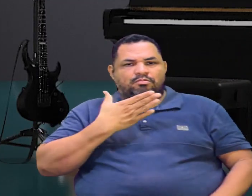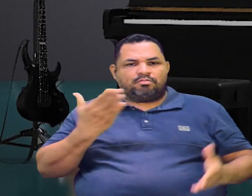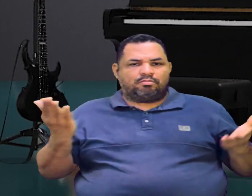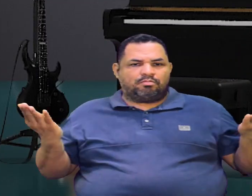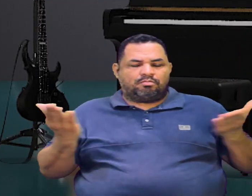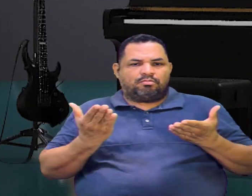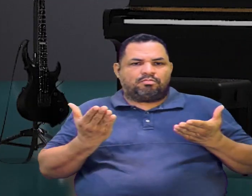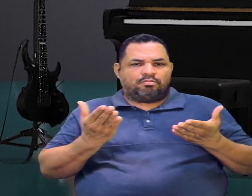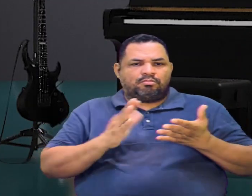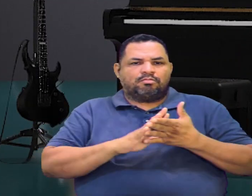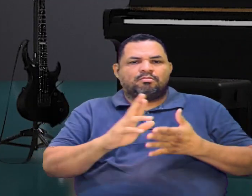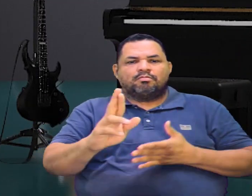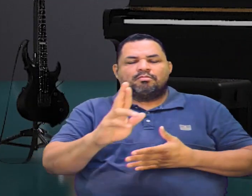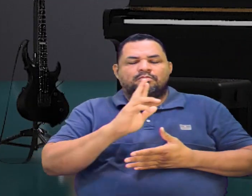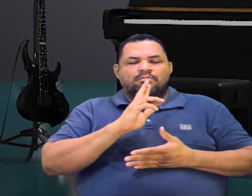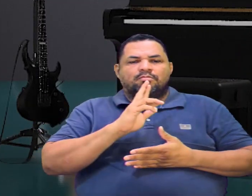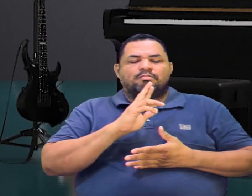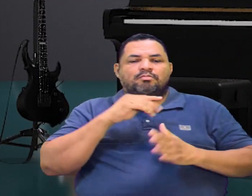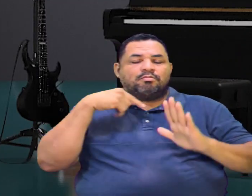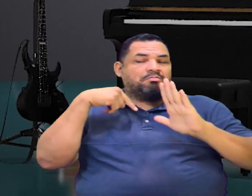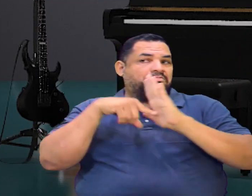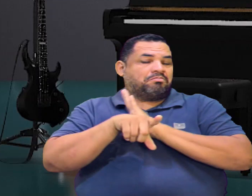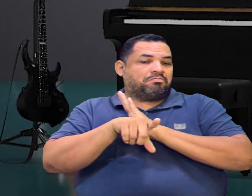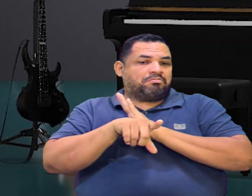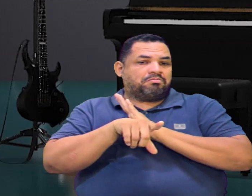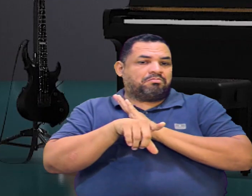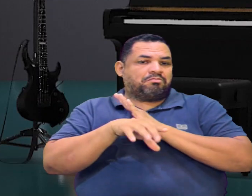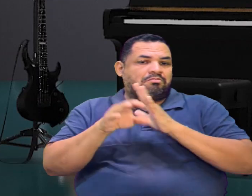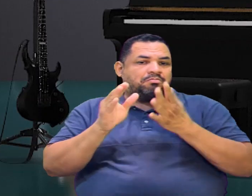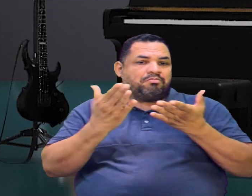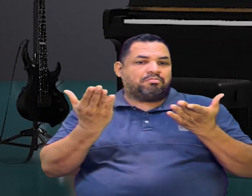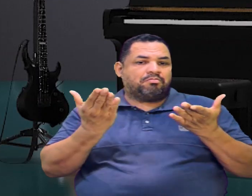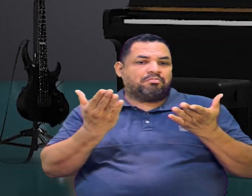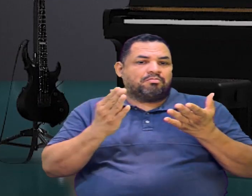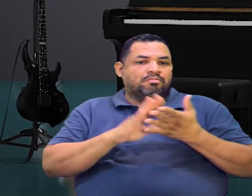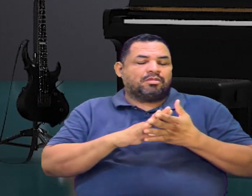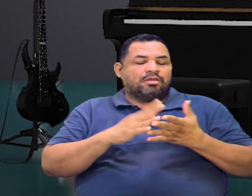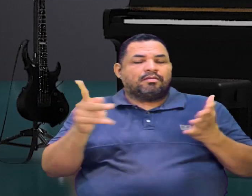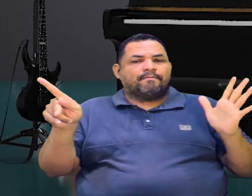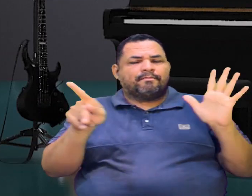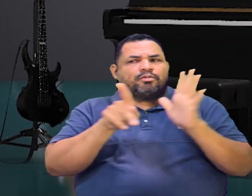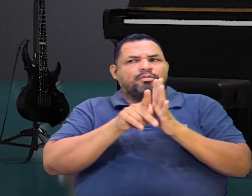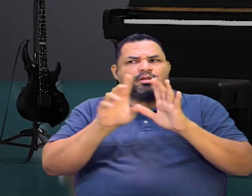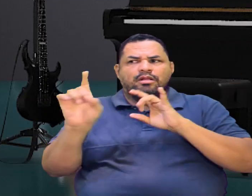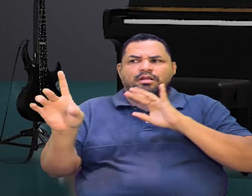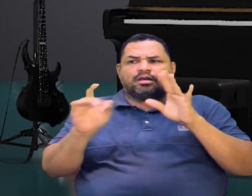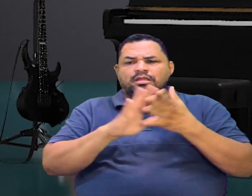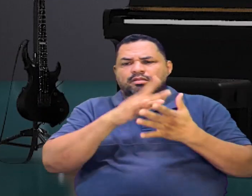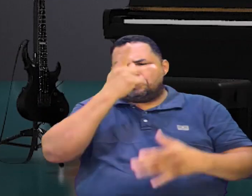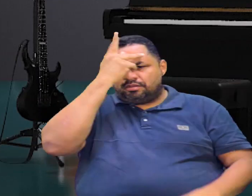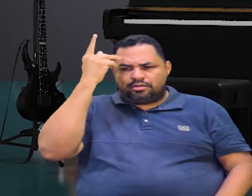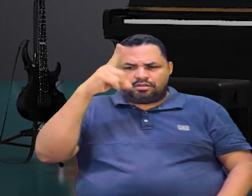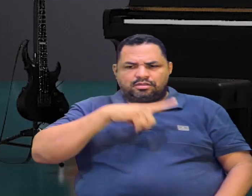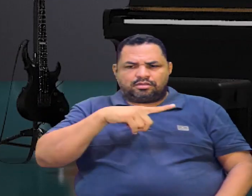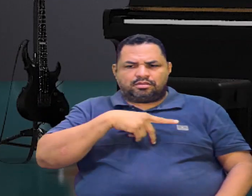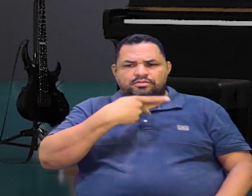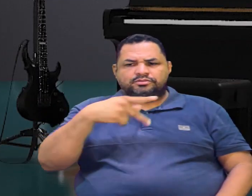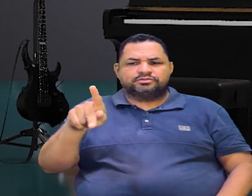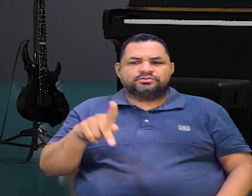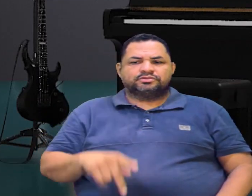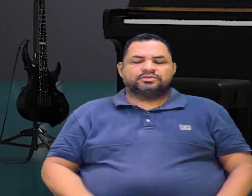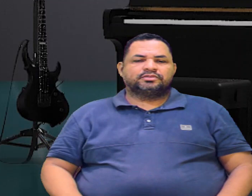Então, a resposta para a nossa enquete, ela é, de certo modo, pessoal. É bom que você